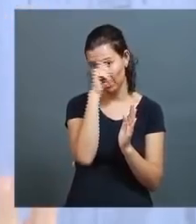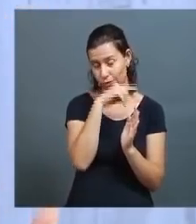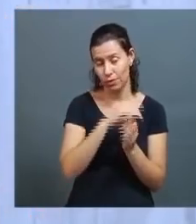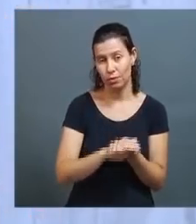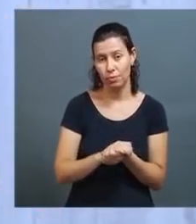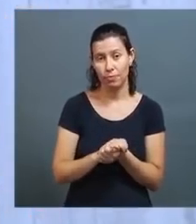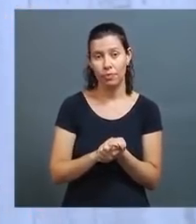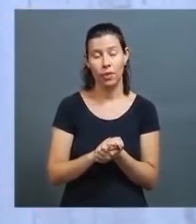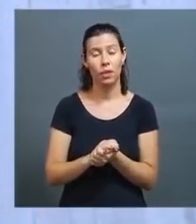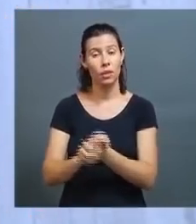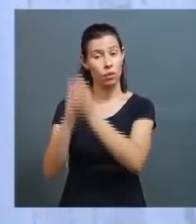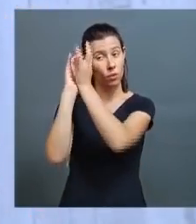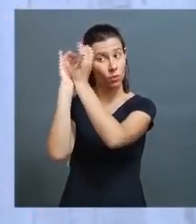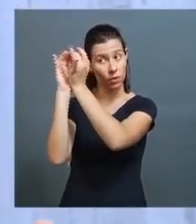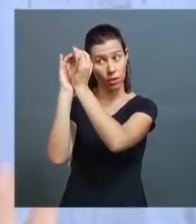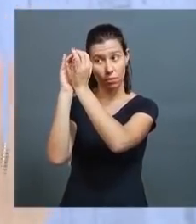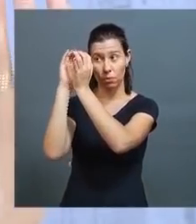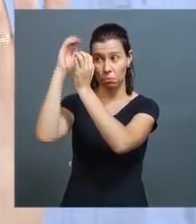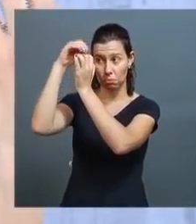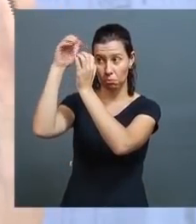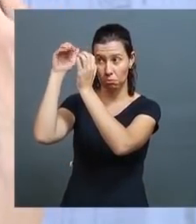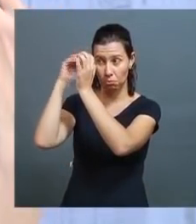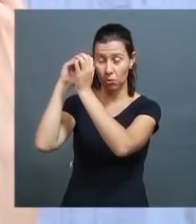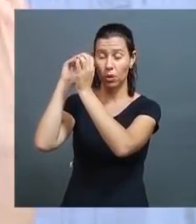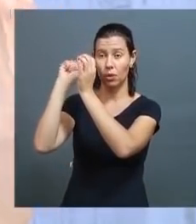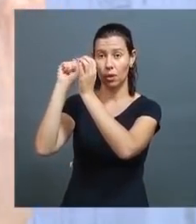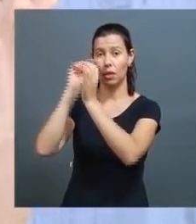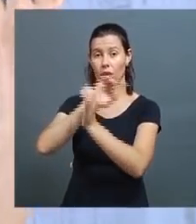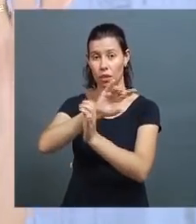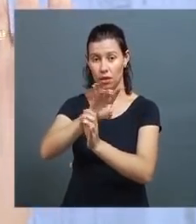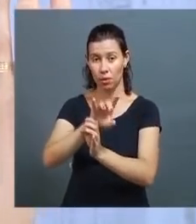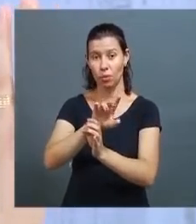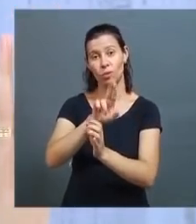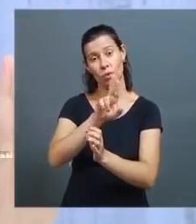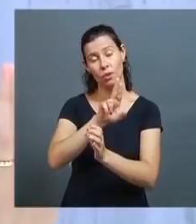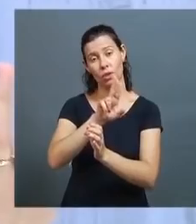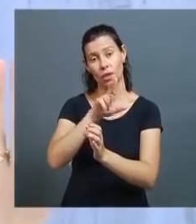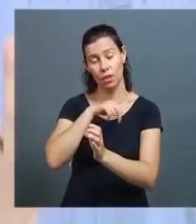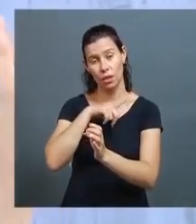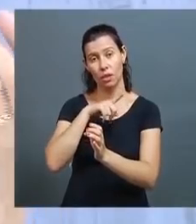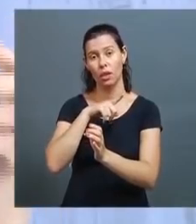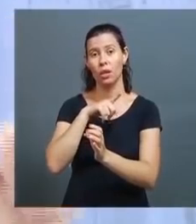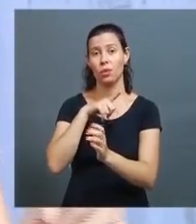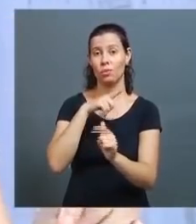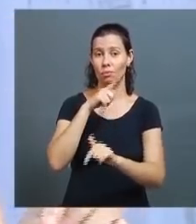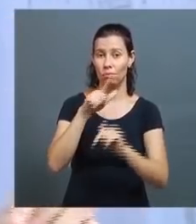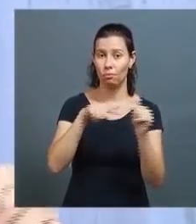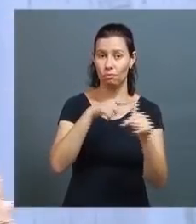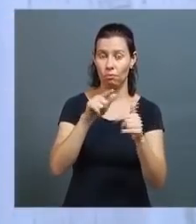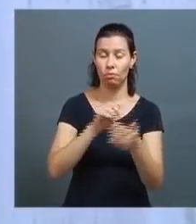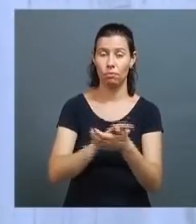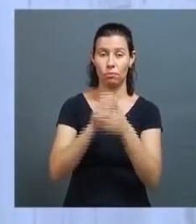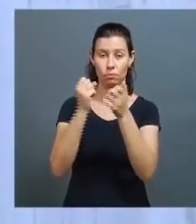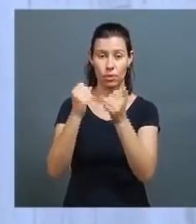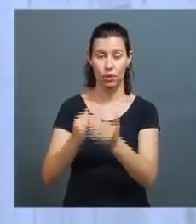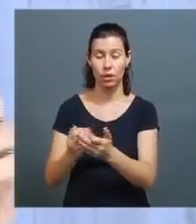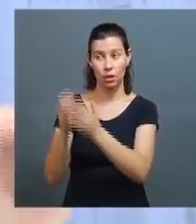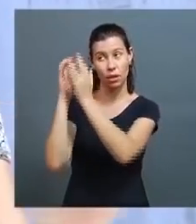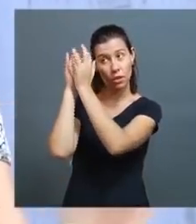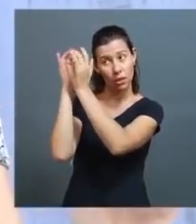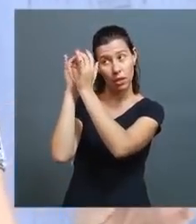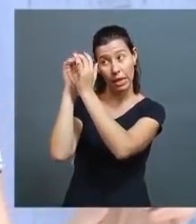é responsável por uma função. Então, a área que deveria fazer a decodificação, a gente transformou em códigos,